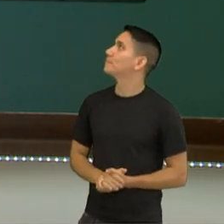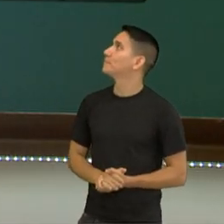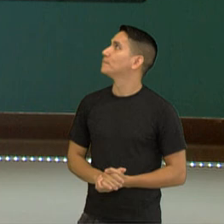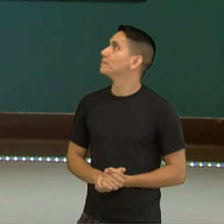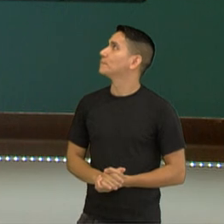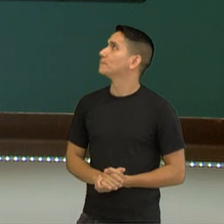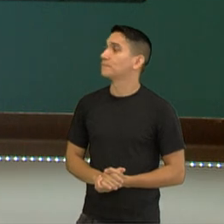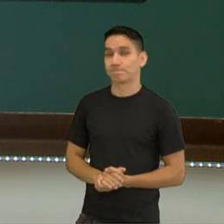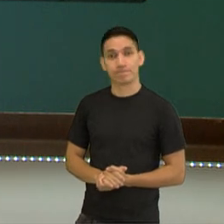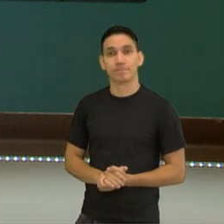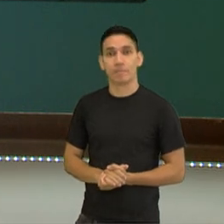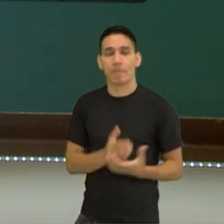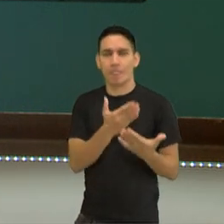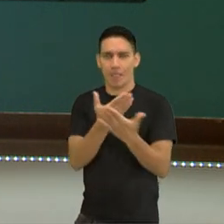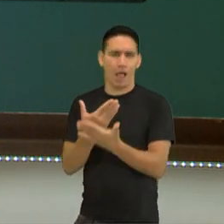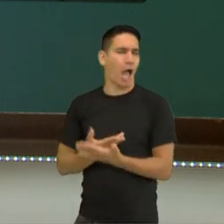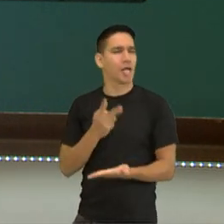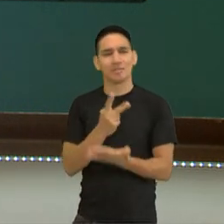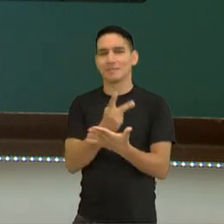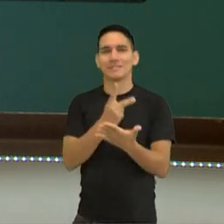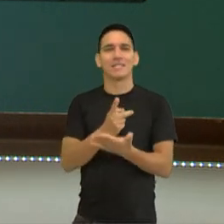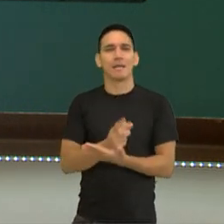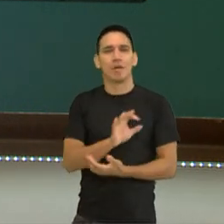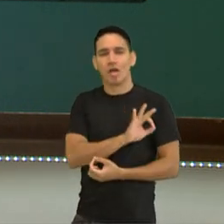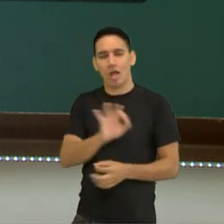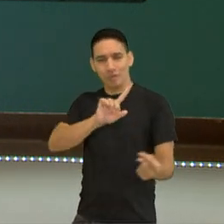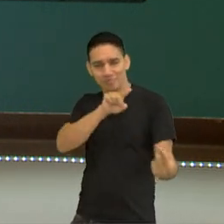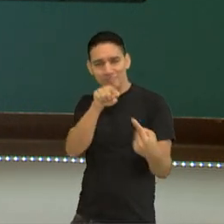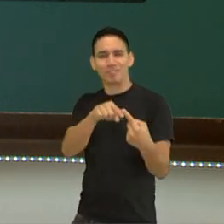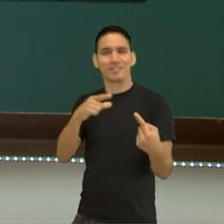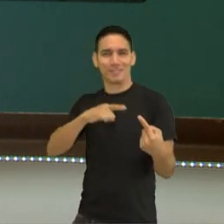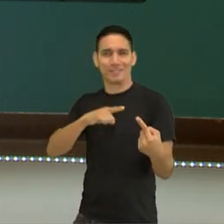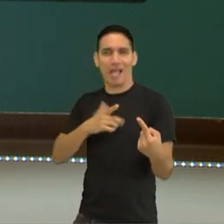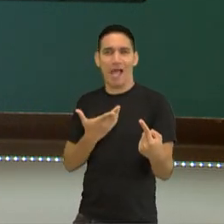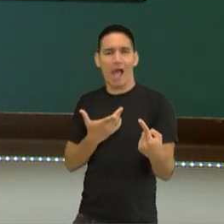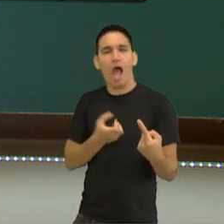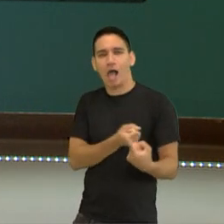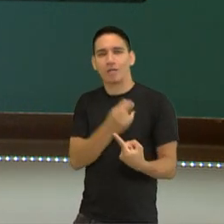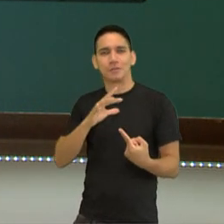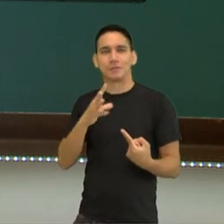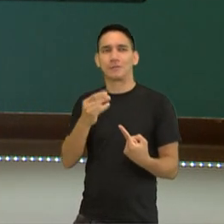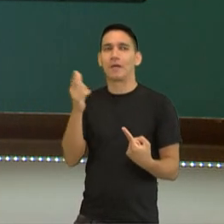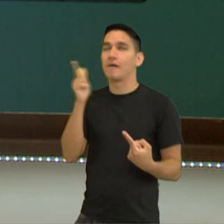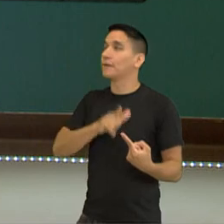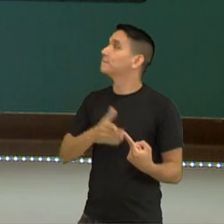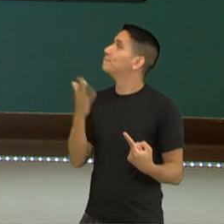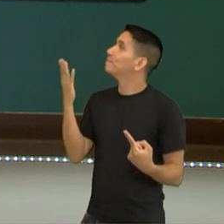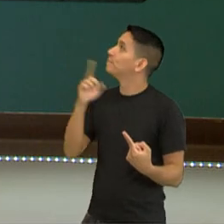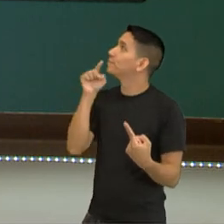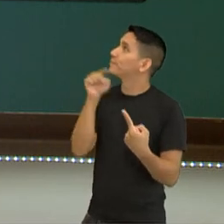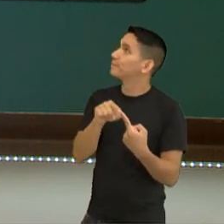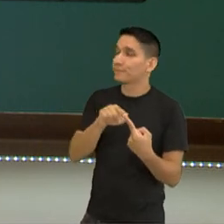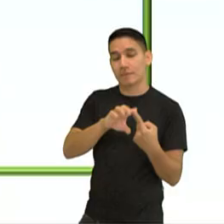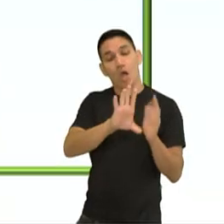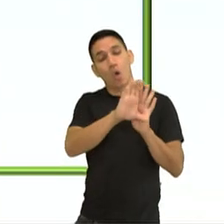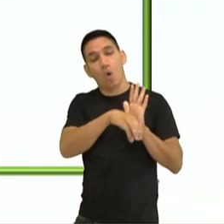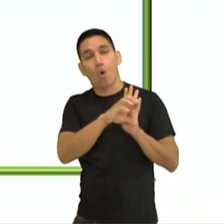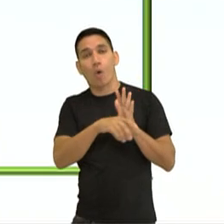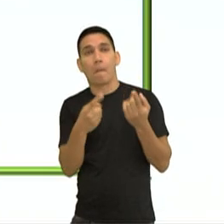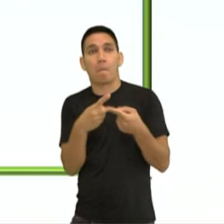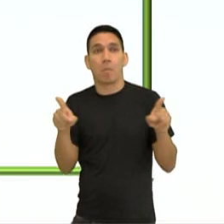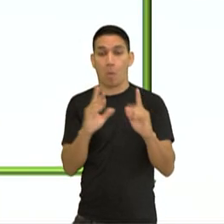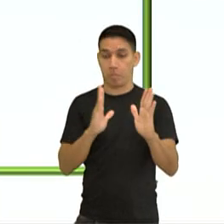objetivos, nossas aulas são sempre muito bem objetivadas, né, por todos nós. Quais são os objetivos? Conceituar a música do